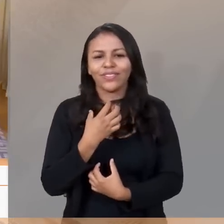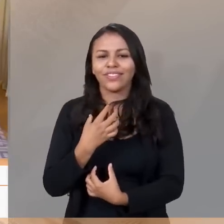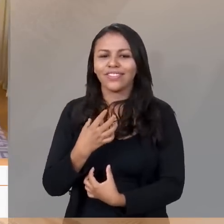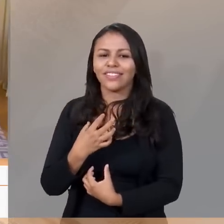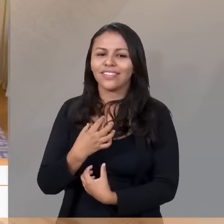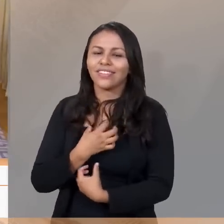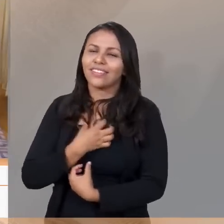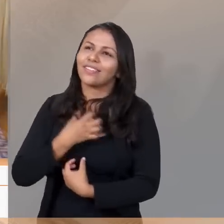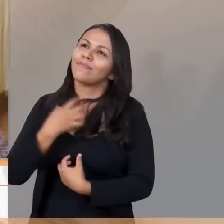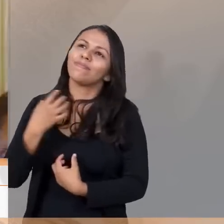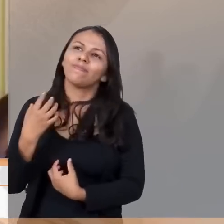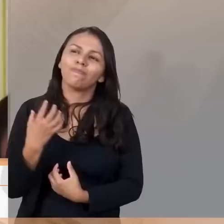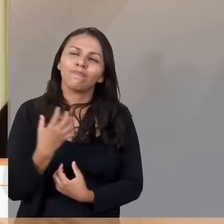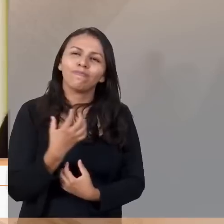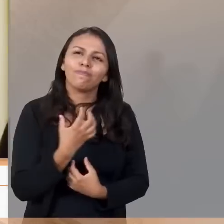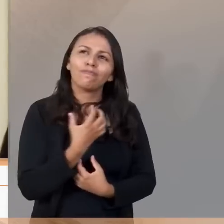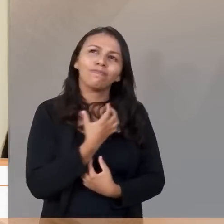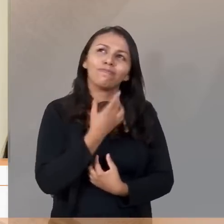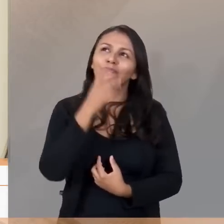desfrutamos.